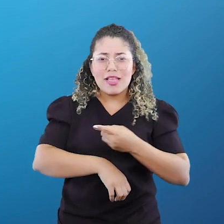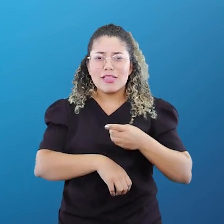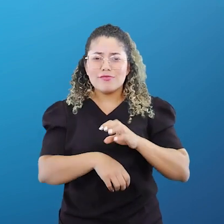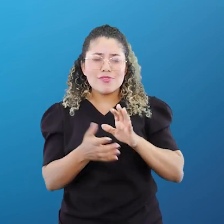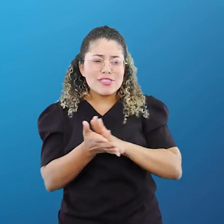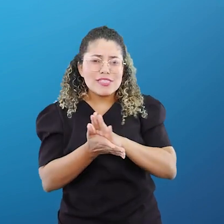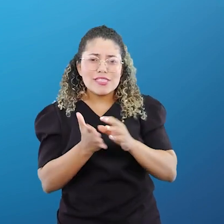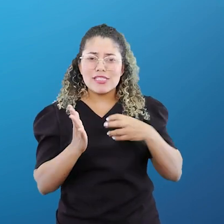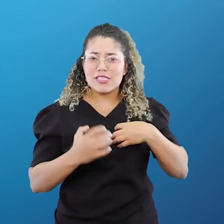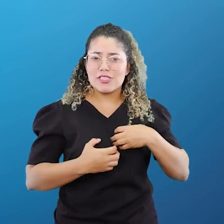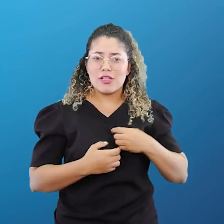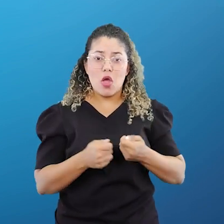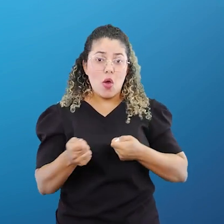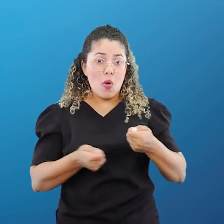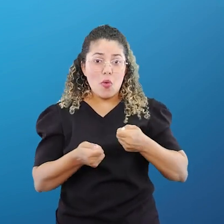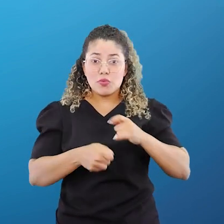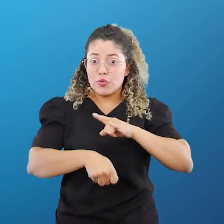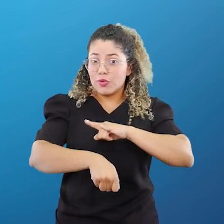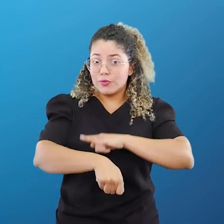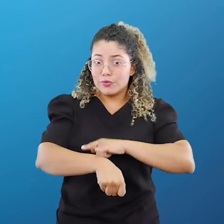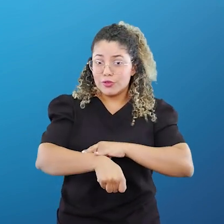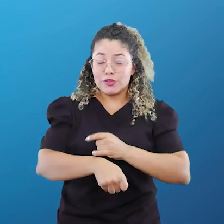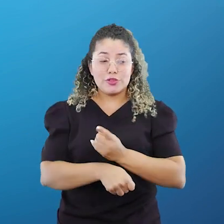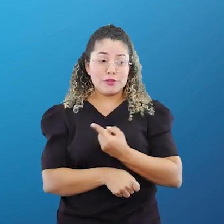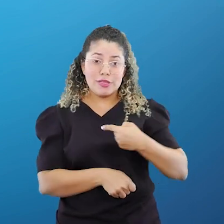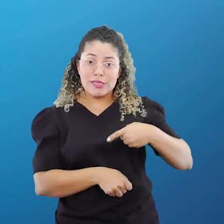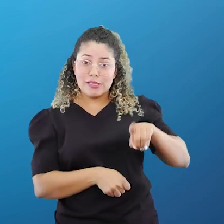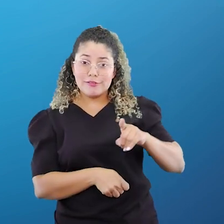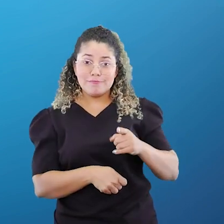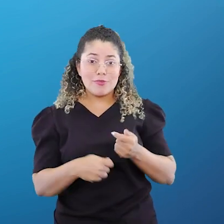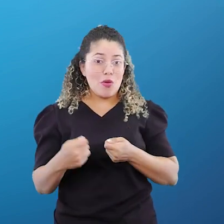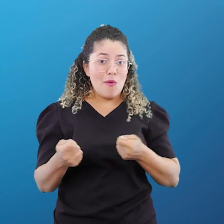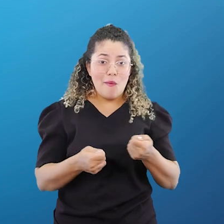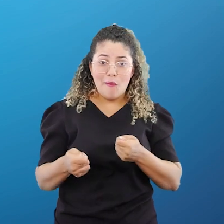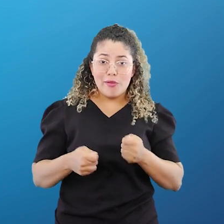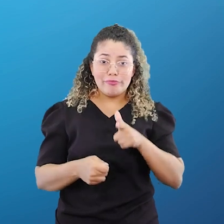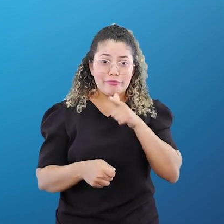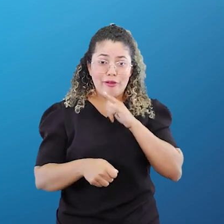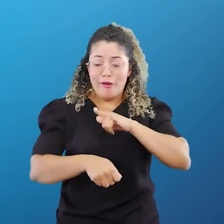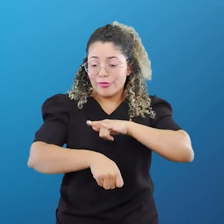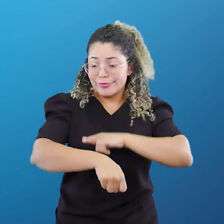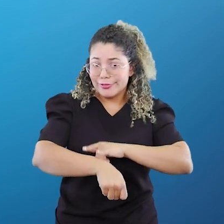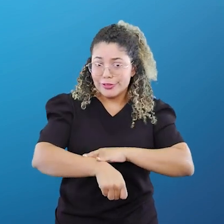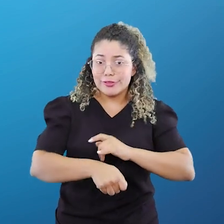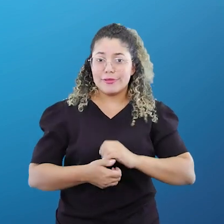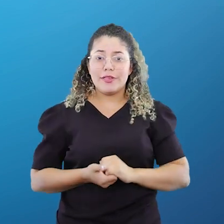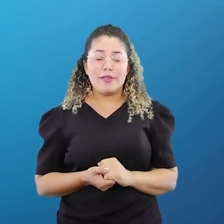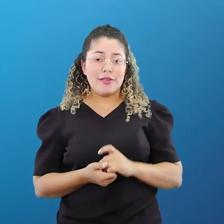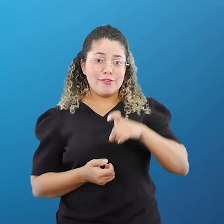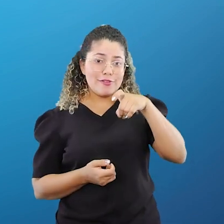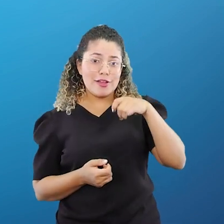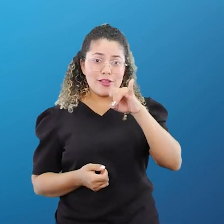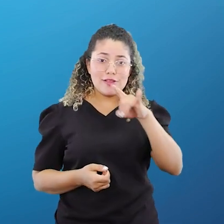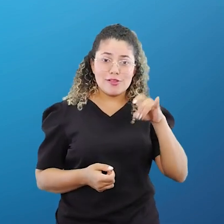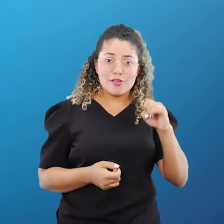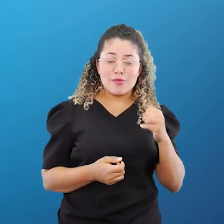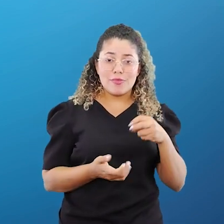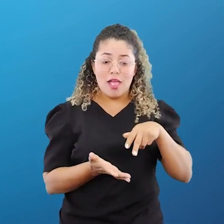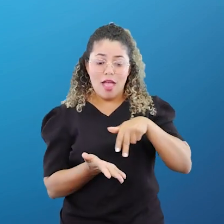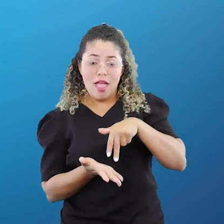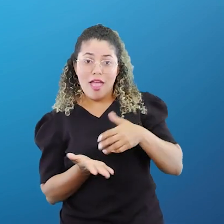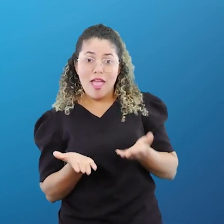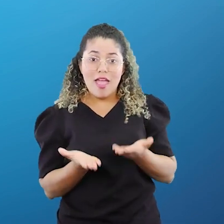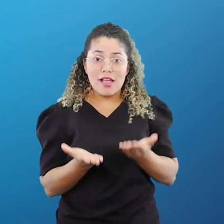dormências, incontinência urinária, não tem controle, da sua ida ao banheiro, falta de